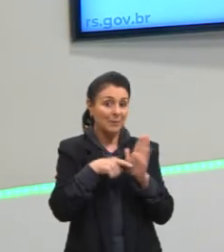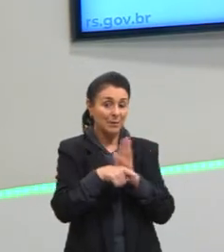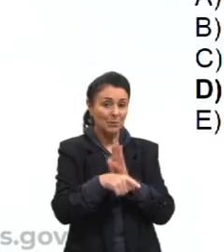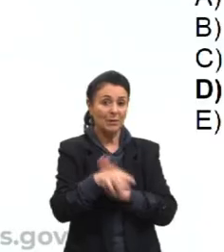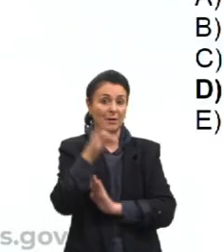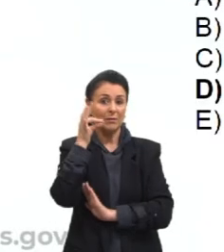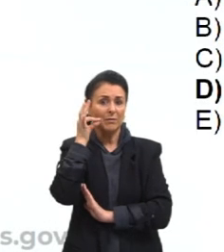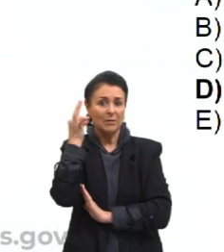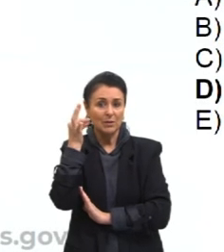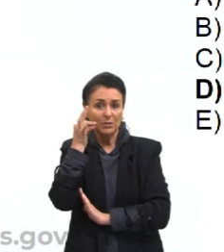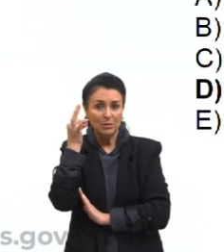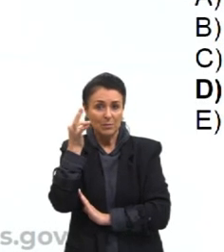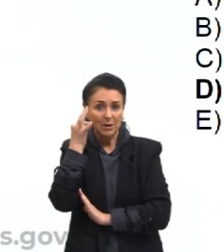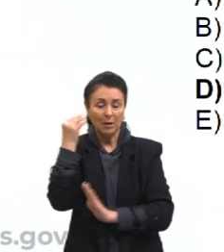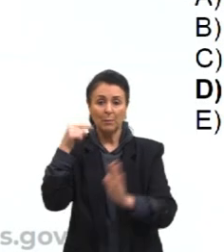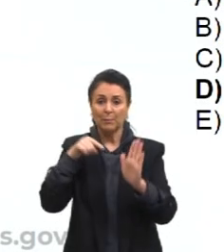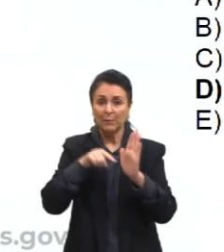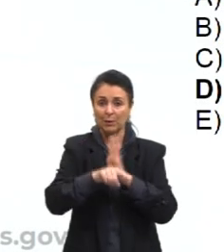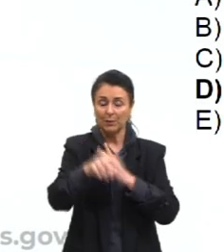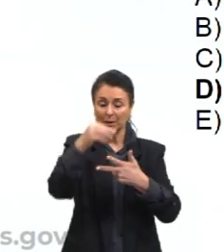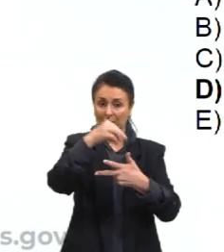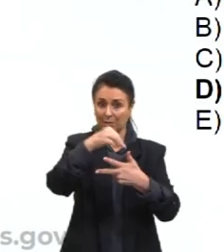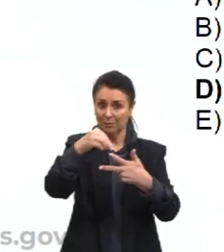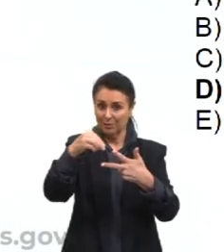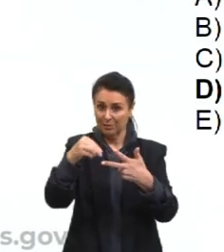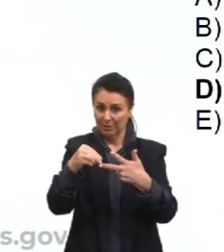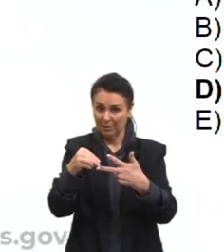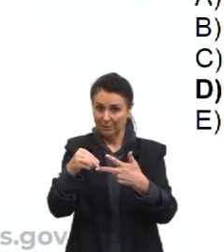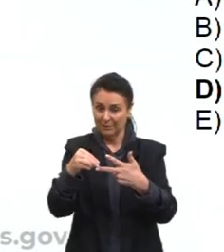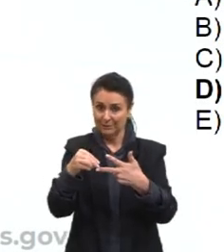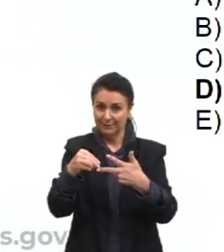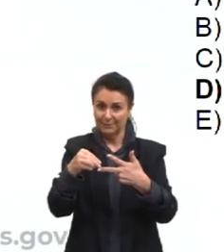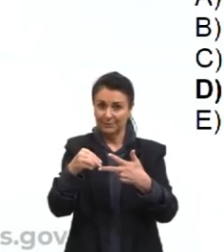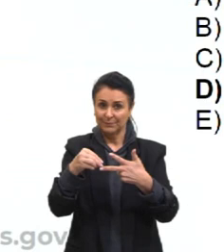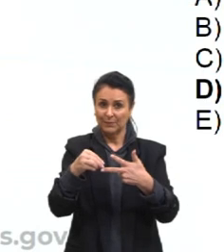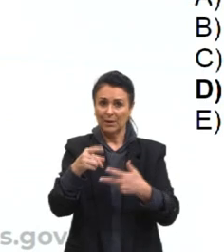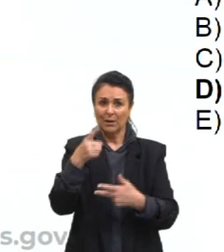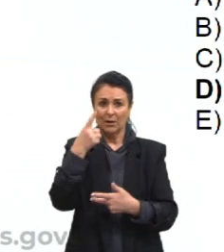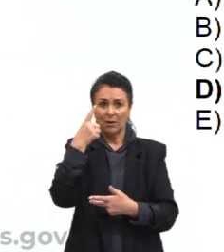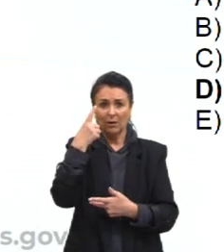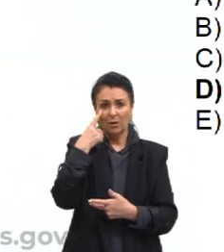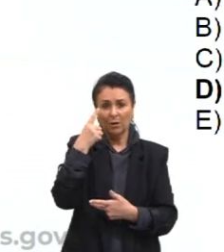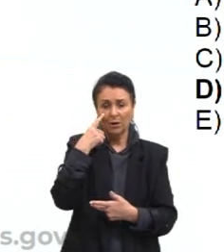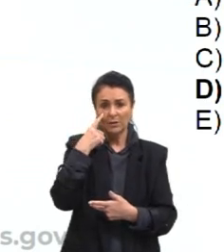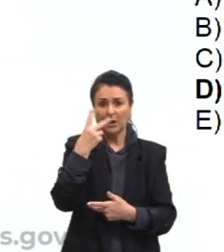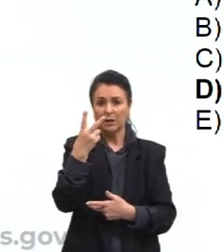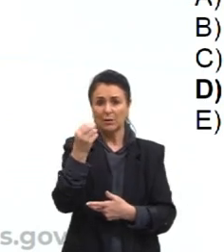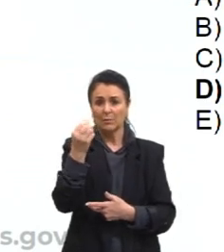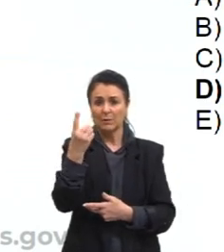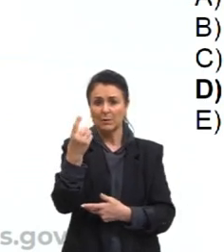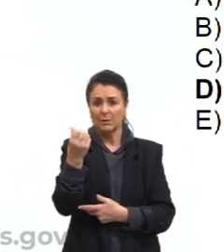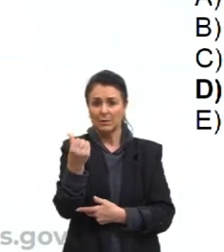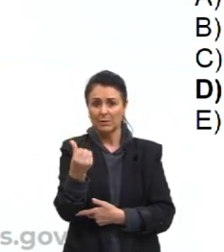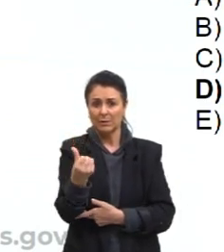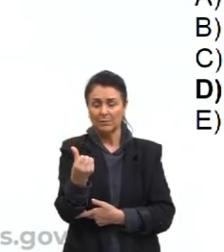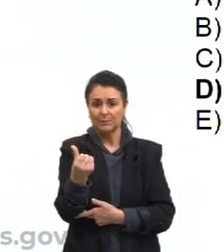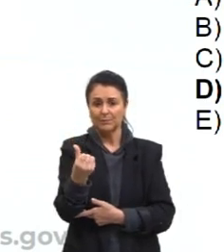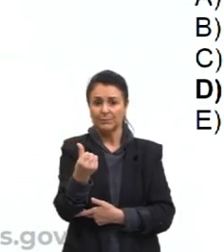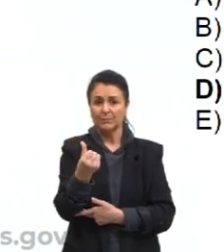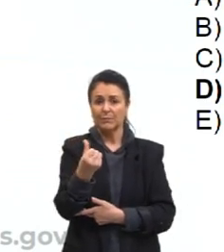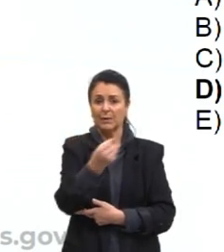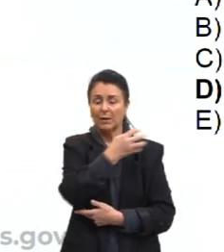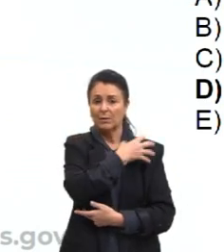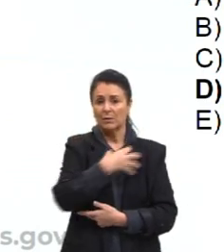vestibular sempre às questões do Enem para resolver para você né e olha só se questão 2016 então